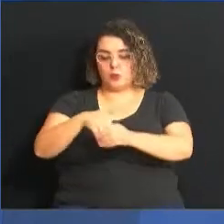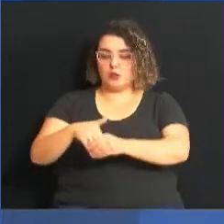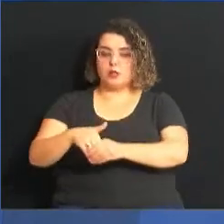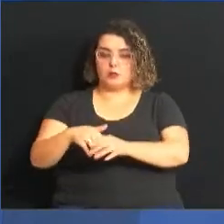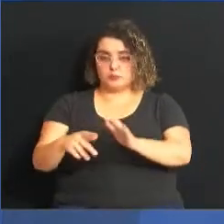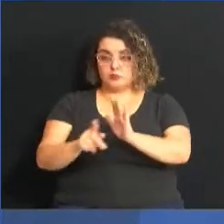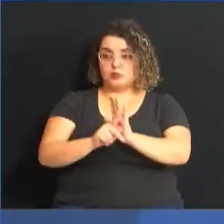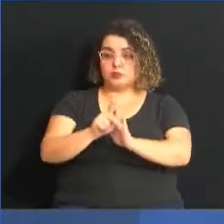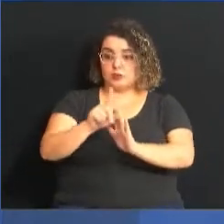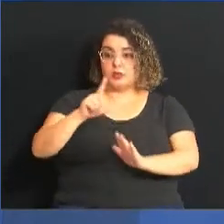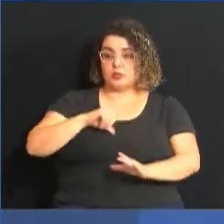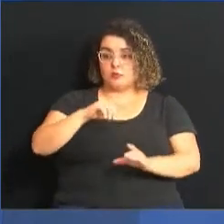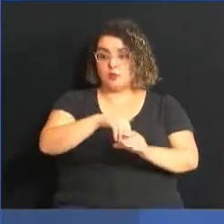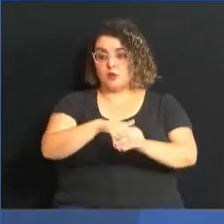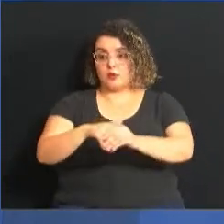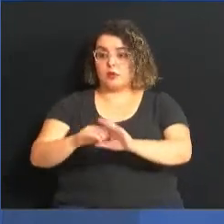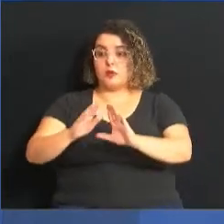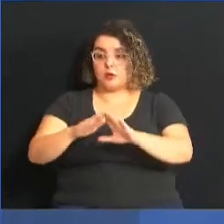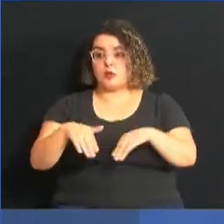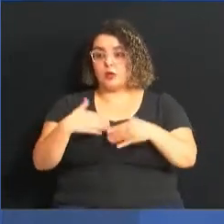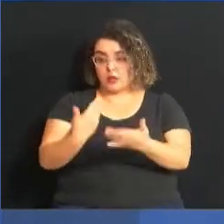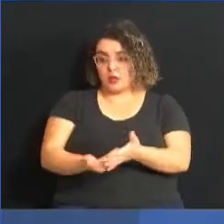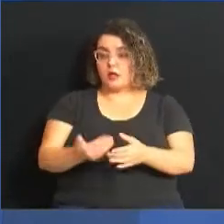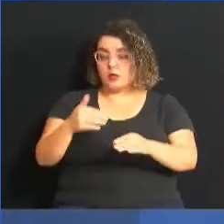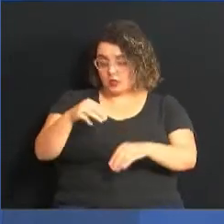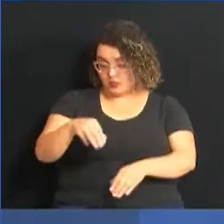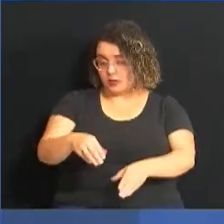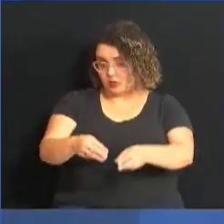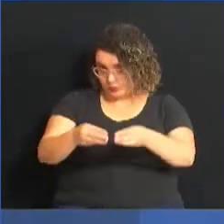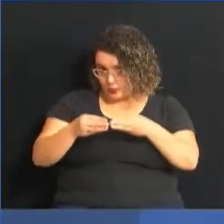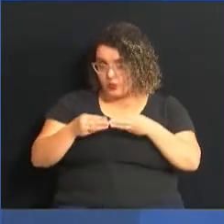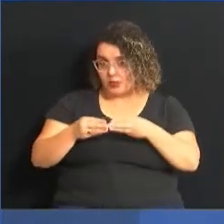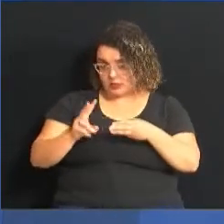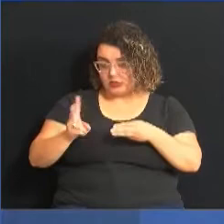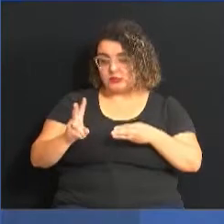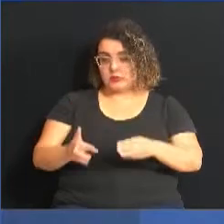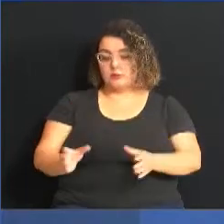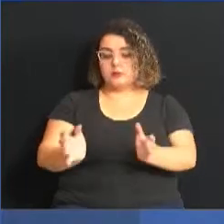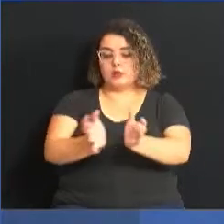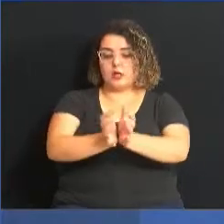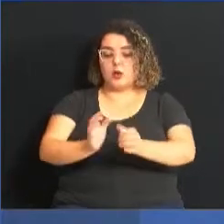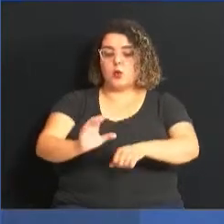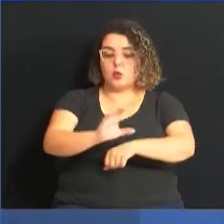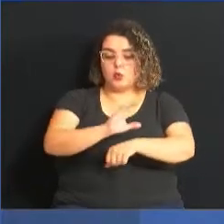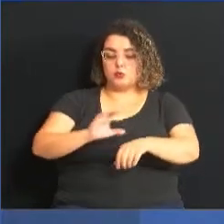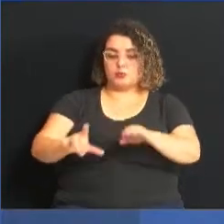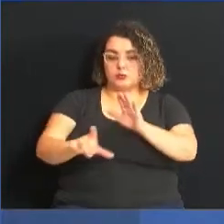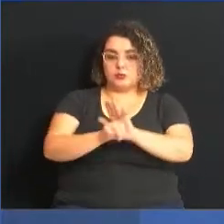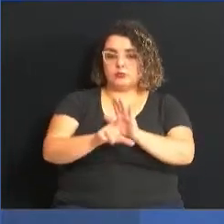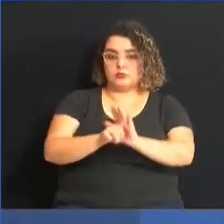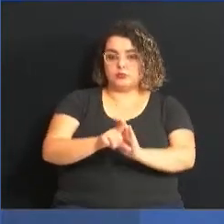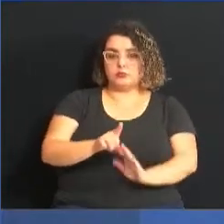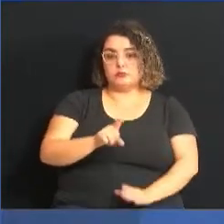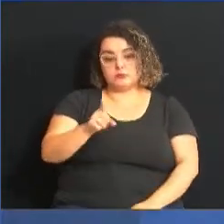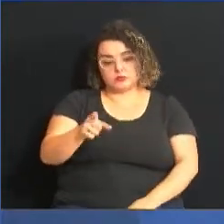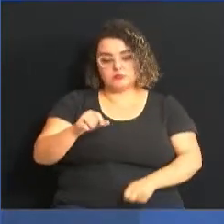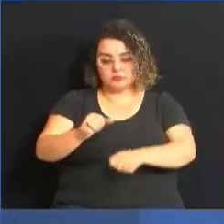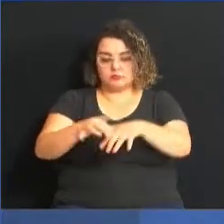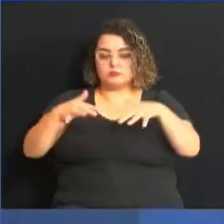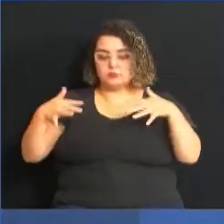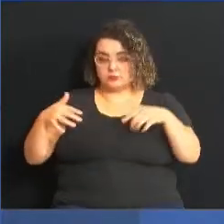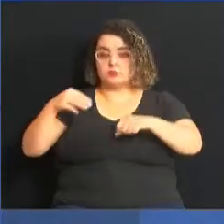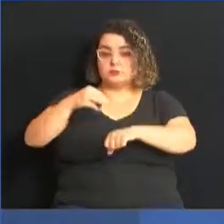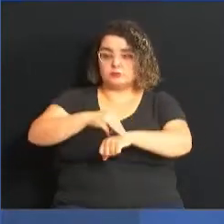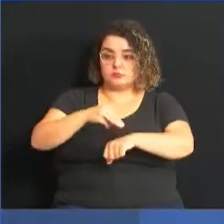nós temos votação de requerimentos e moções. E sempre é a Comissão de Constituição e Legalidade que vai lá na tribuna, um membro dessa